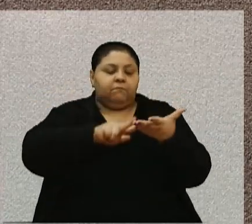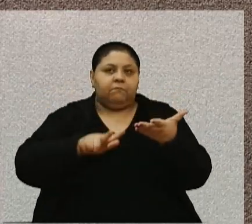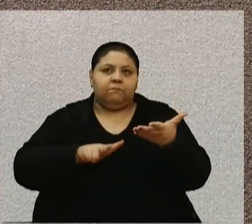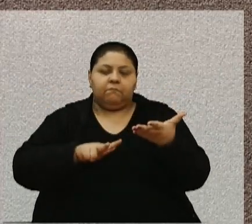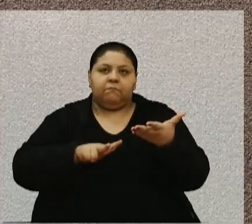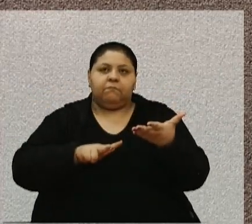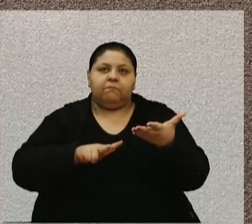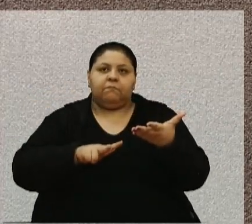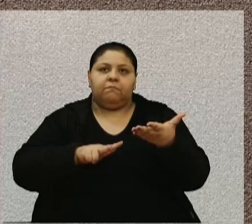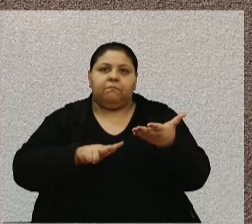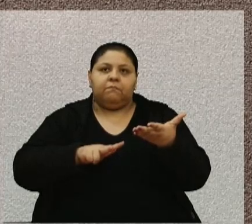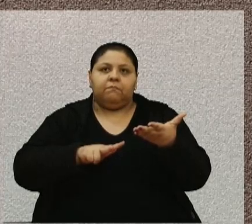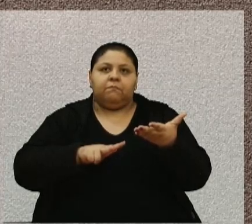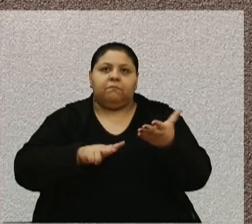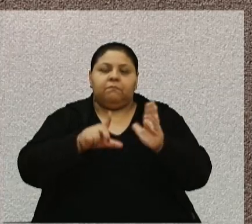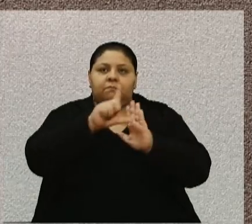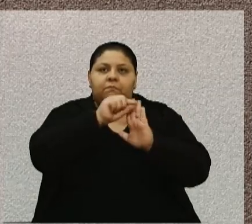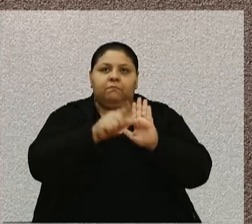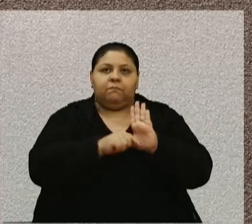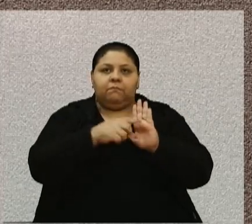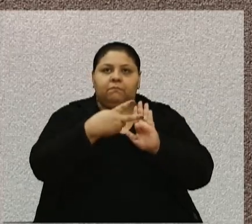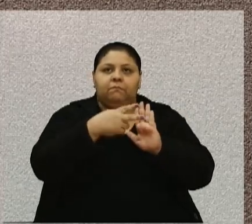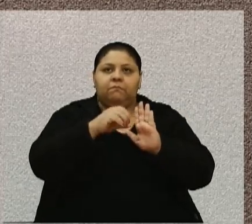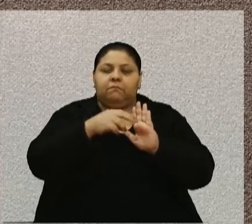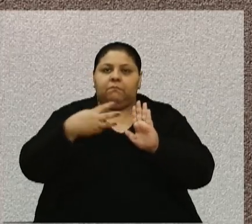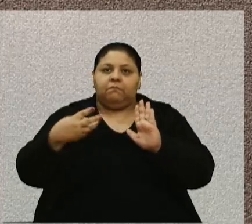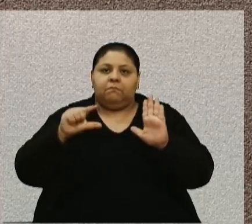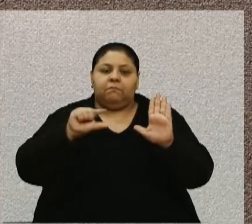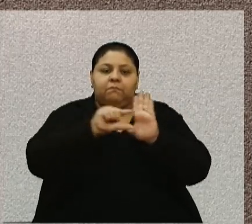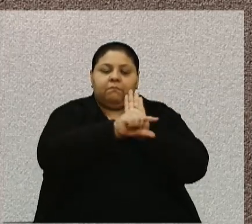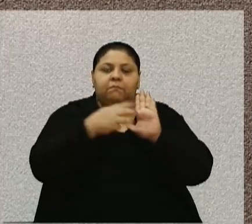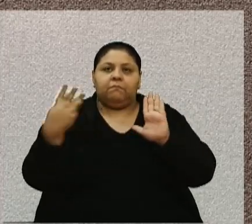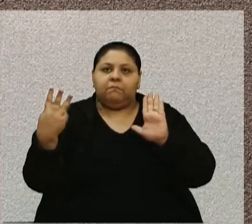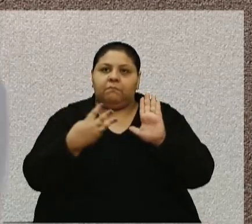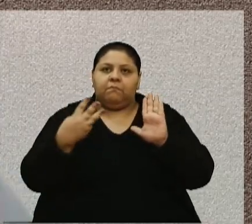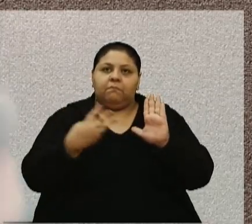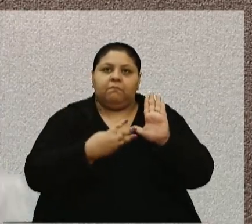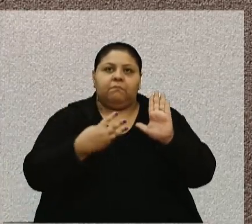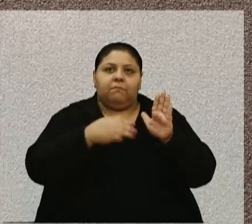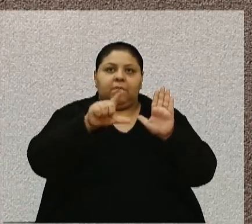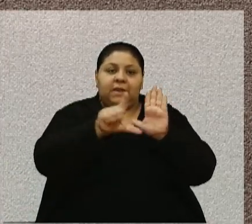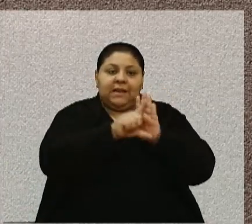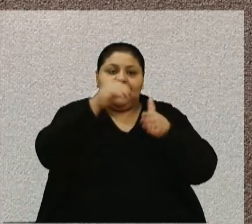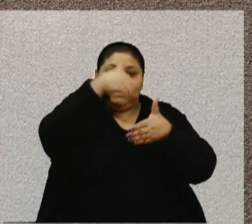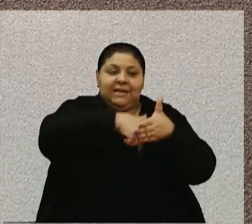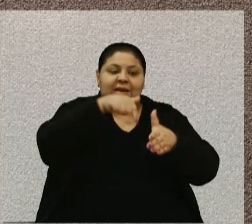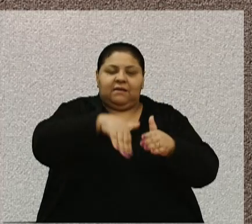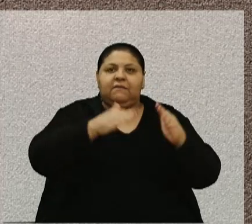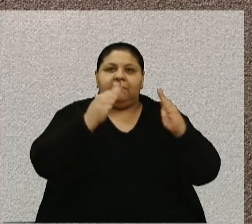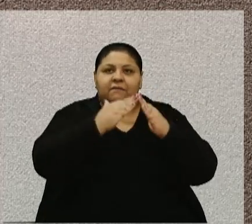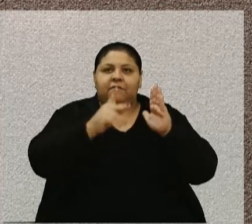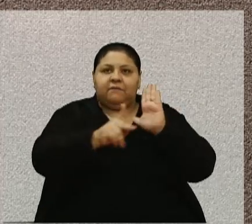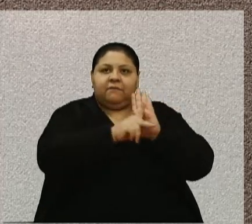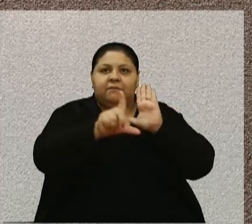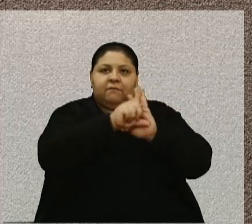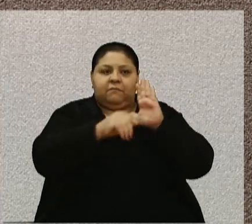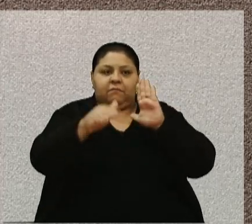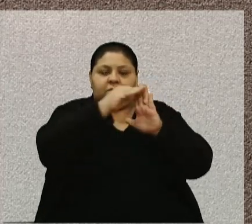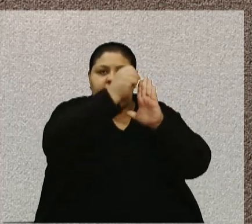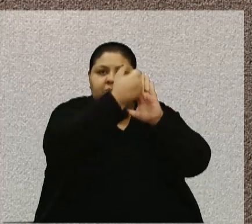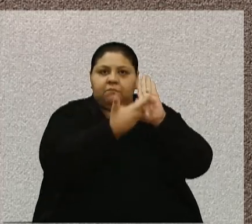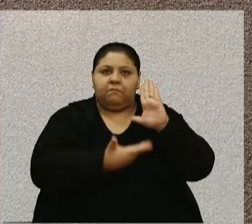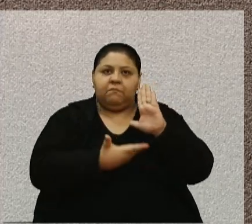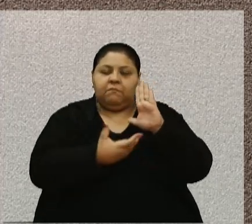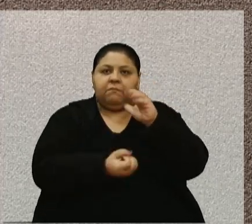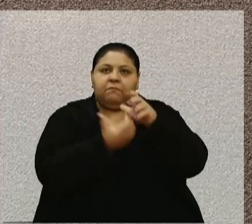de mérito na forma prevista no artigo 213, parágrafo 3º do Regimento Interno desta Casa, o projeto de lei acima emendado